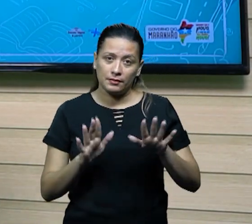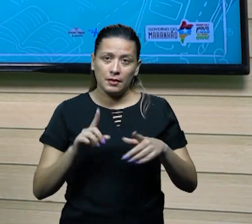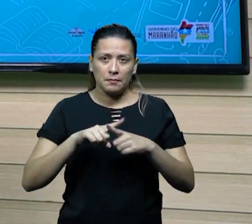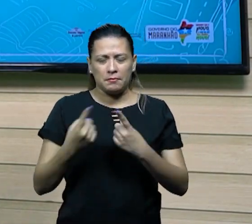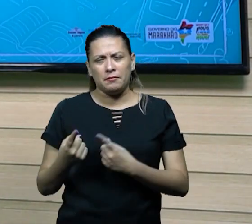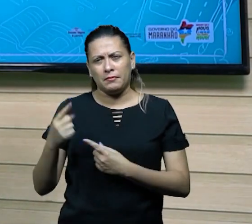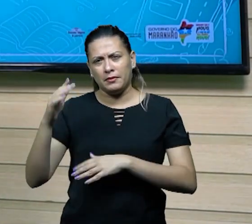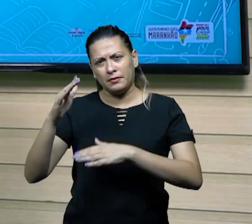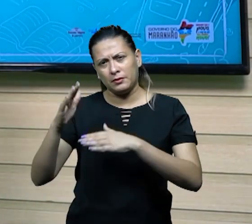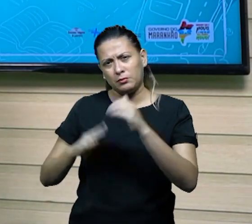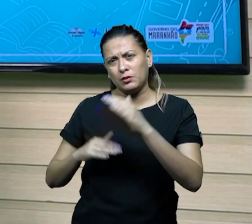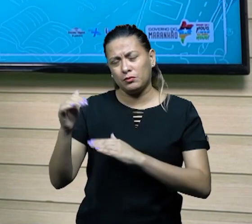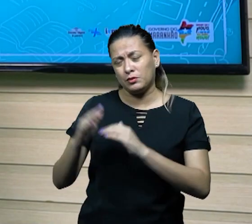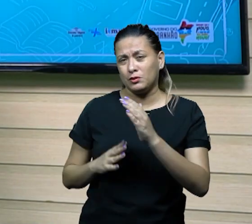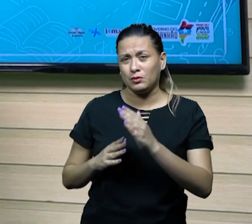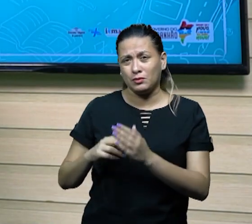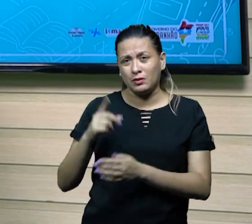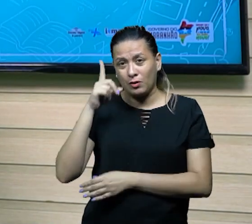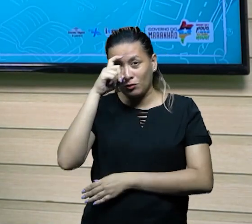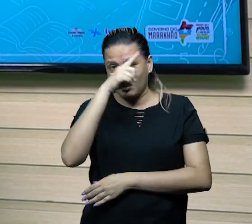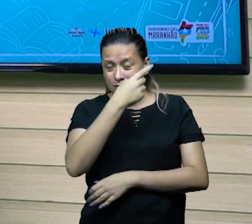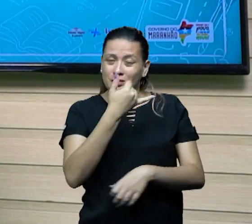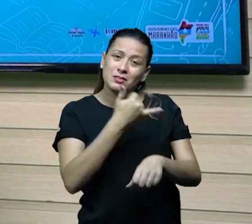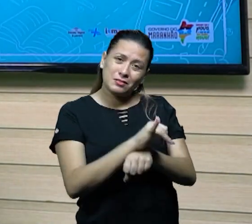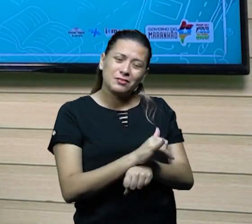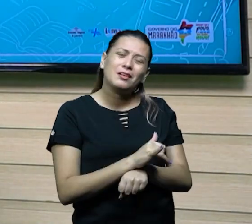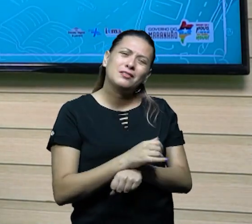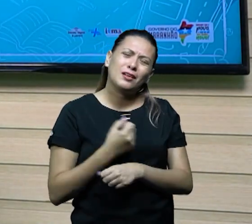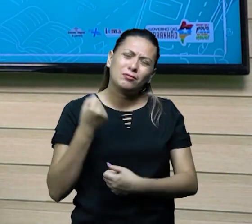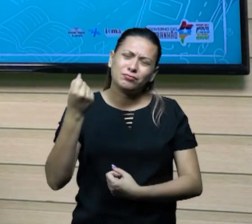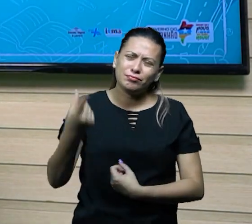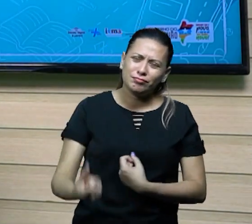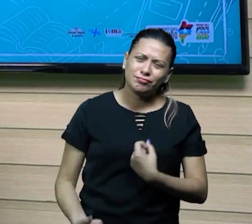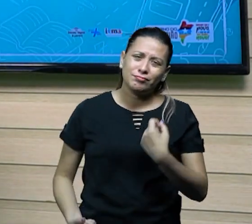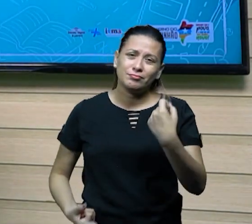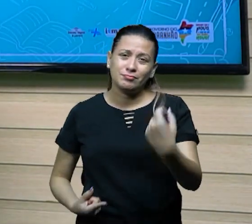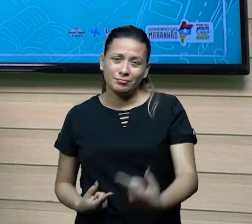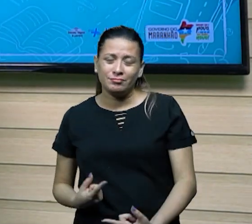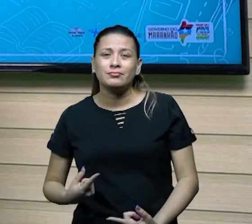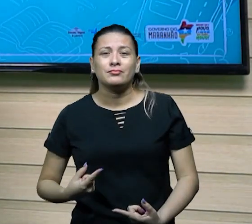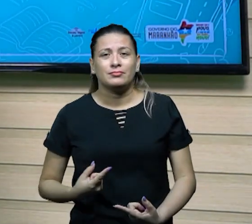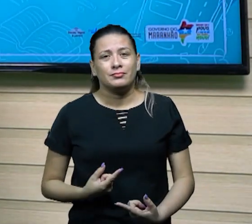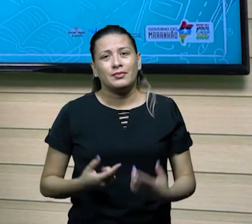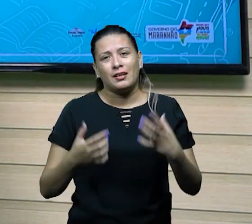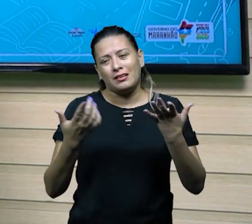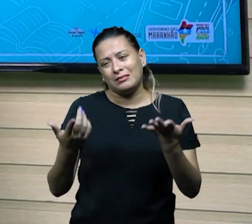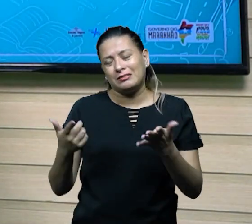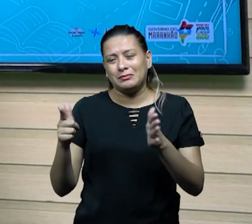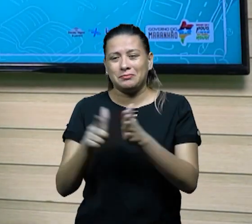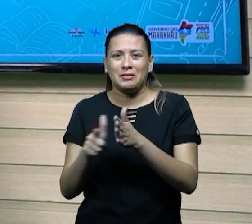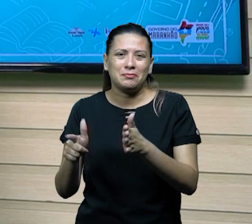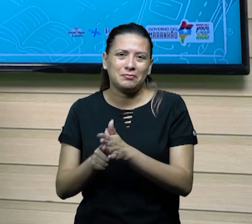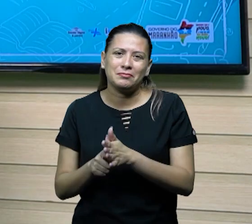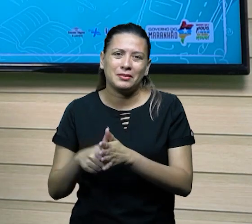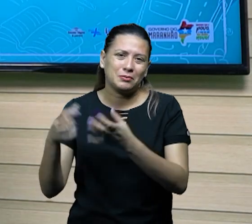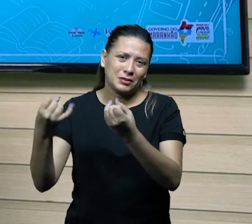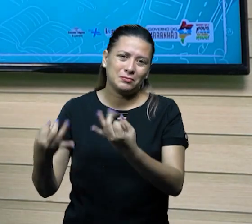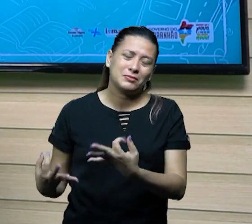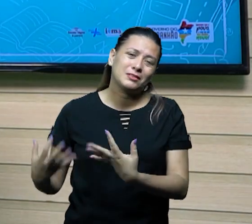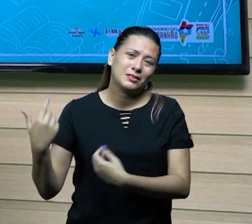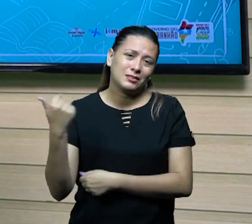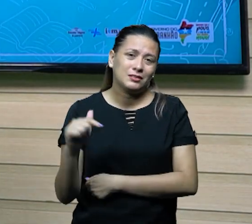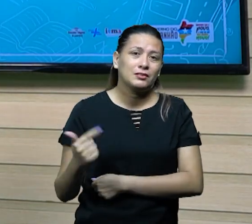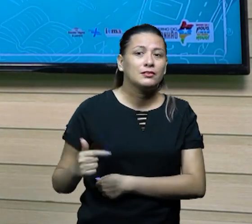desculpa, é uma coisa. Agora aquele funcionário que dificilmente falta, que só chega no horário e vem essa situação da falta e não tem um documento